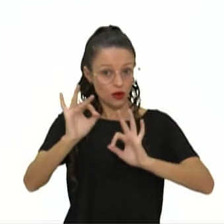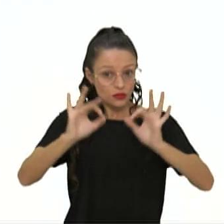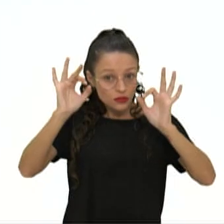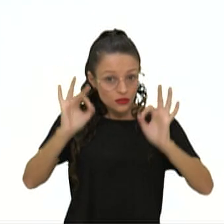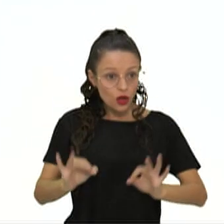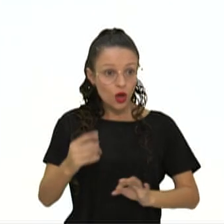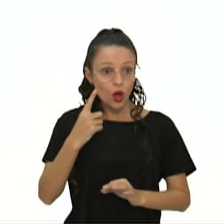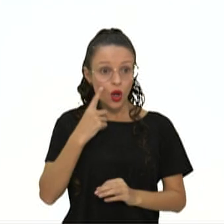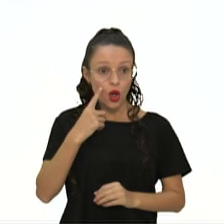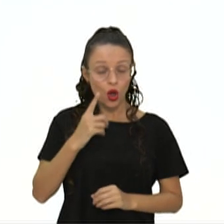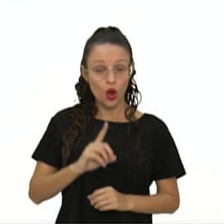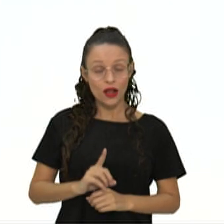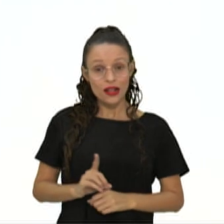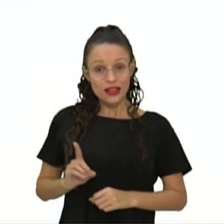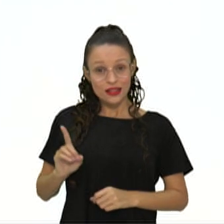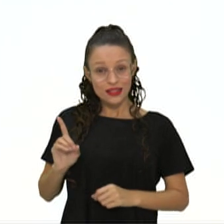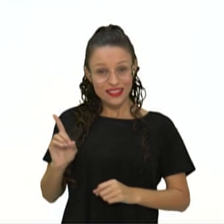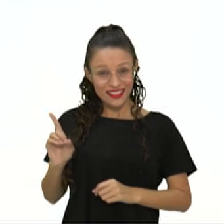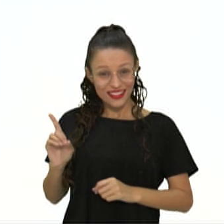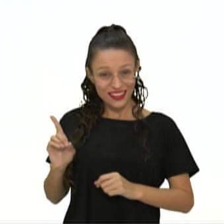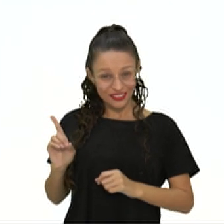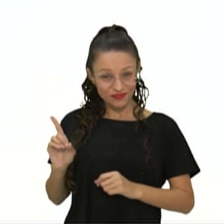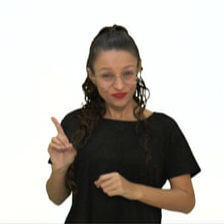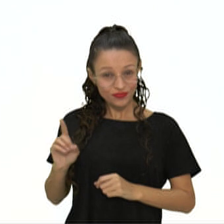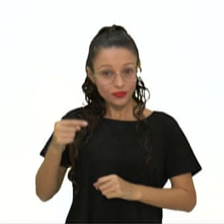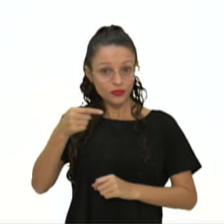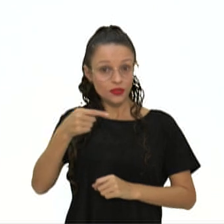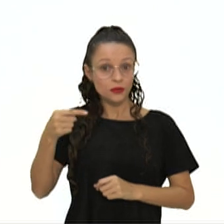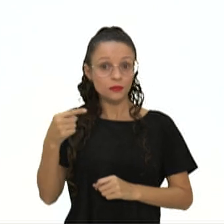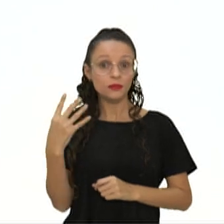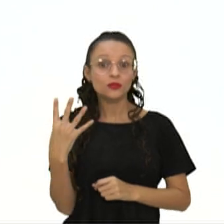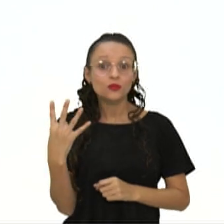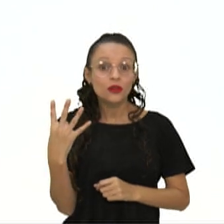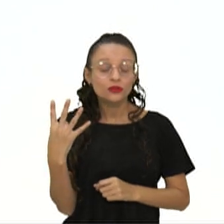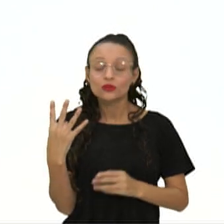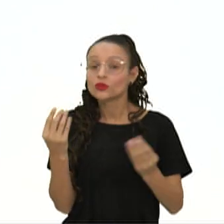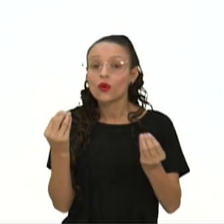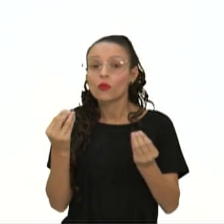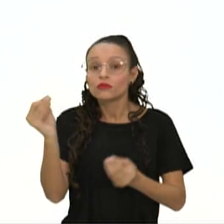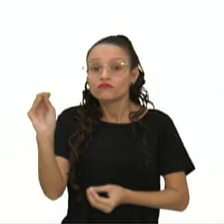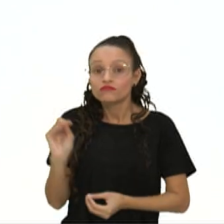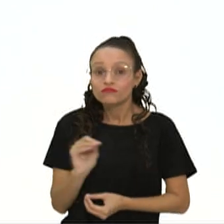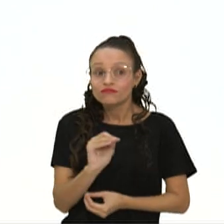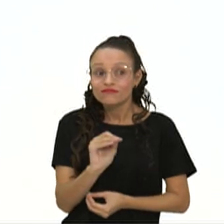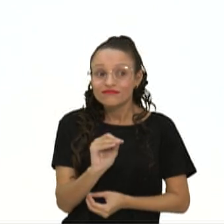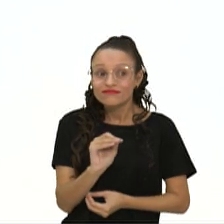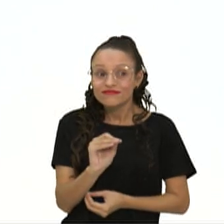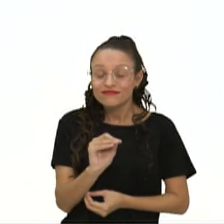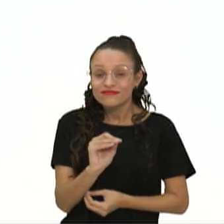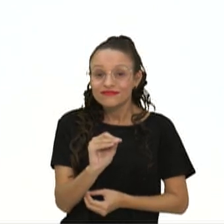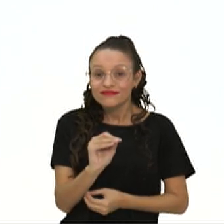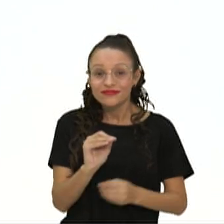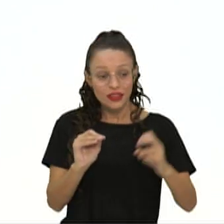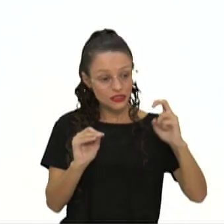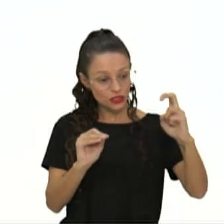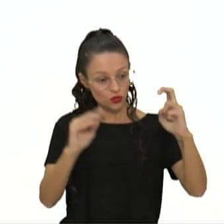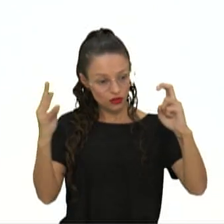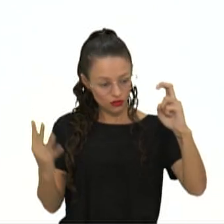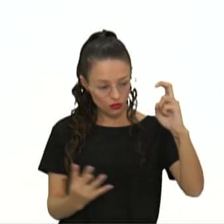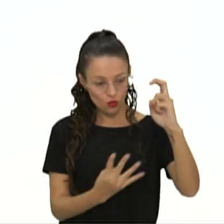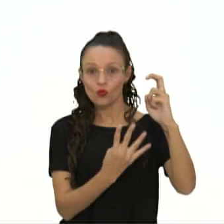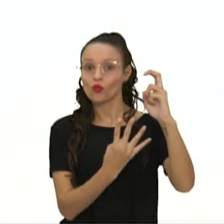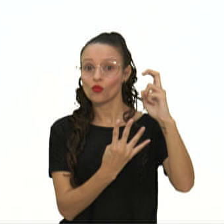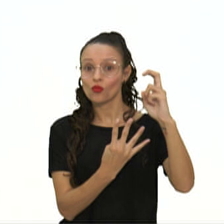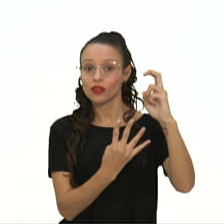direitinho. O primeiro termo que aparece lá na direita é menos 4. Esse menos 4 vai aonde? Embaixo do mais 5, porque é um